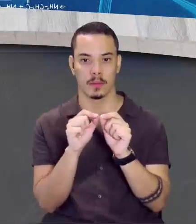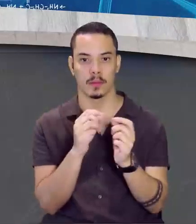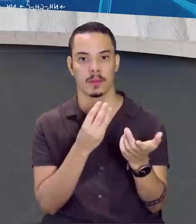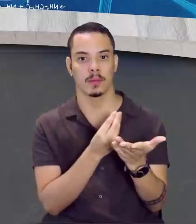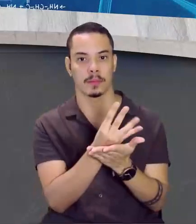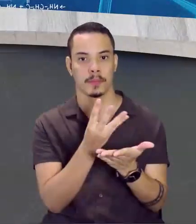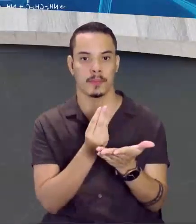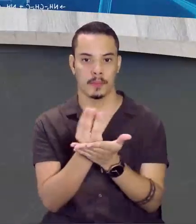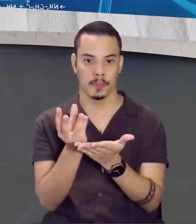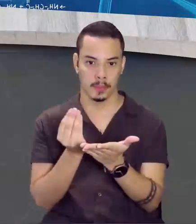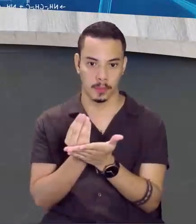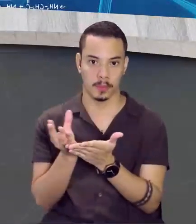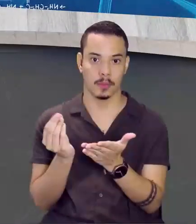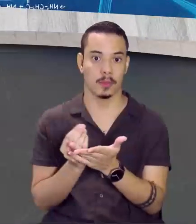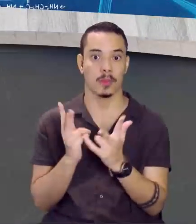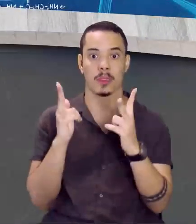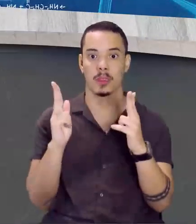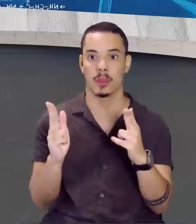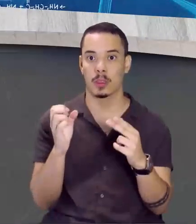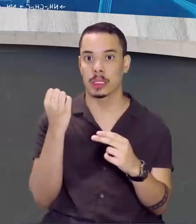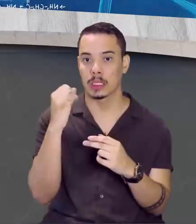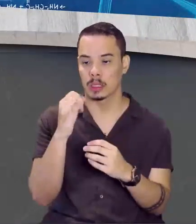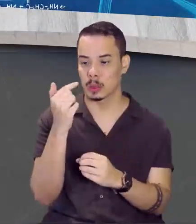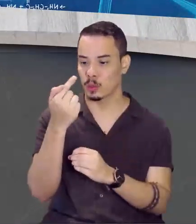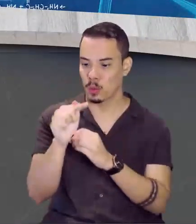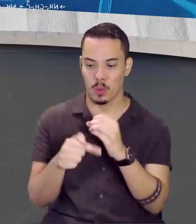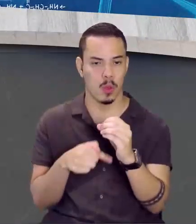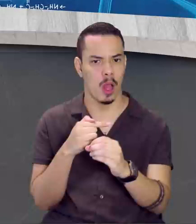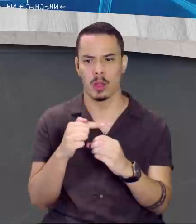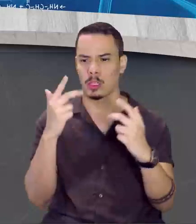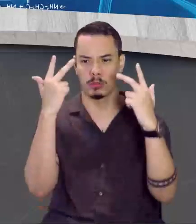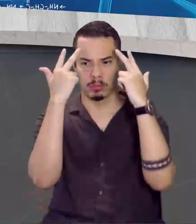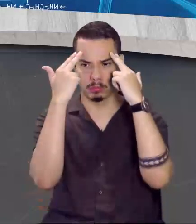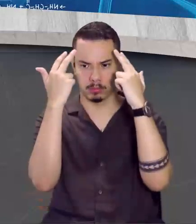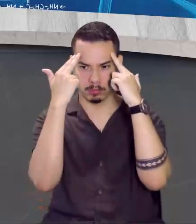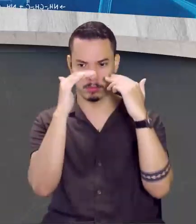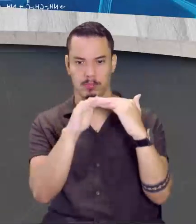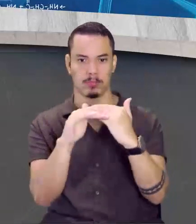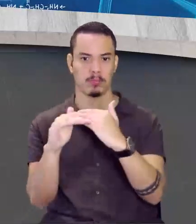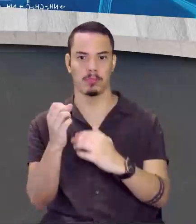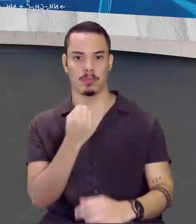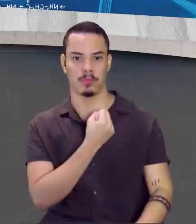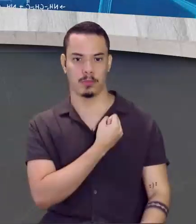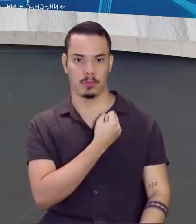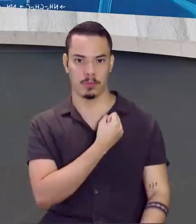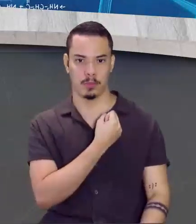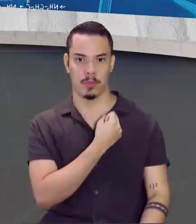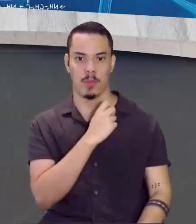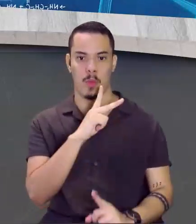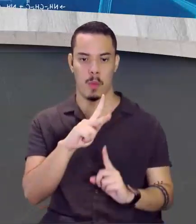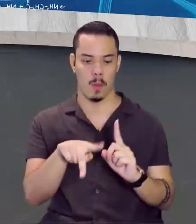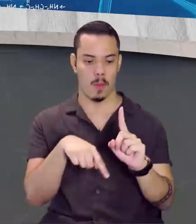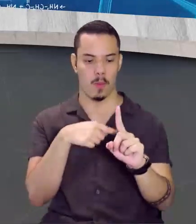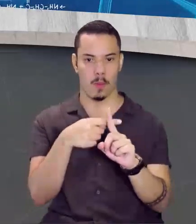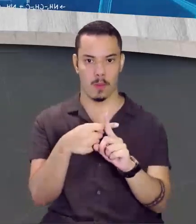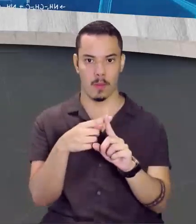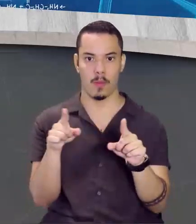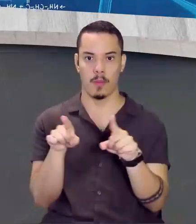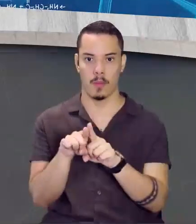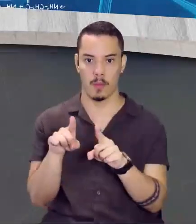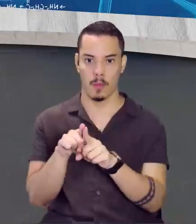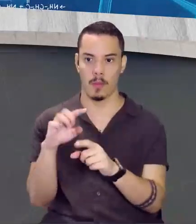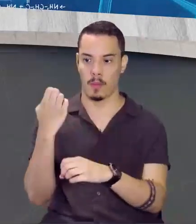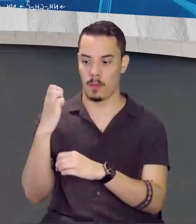distribuição eletrônica como se o átomo fosse normal. Número de prótons igual ao número de elétrons. Se for um